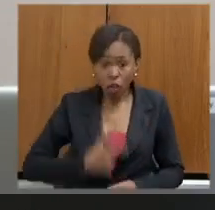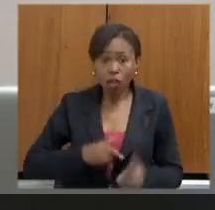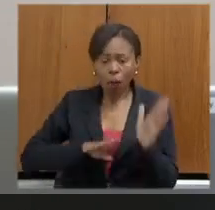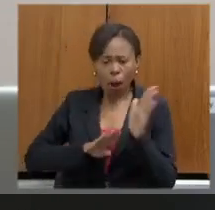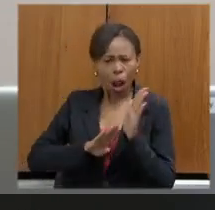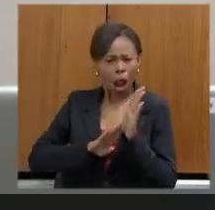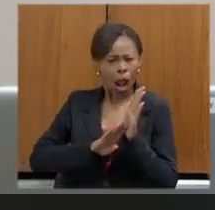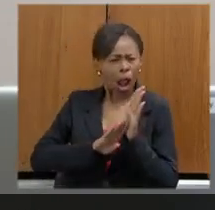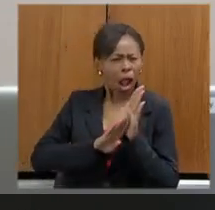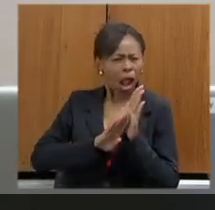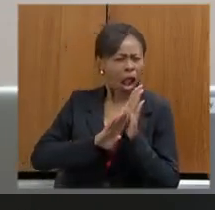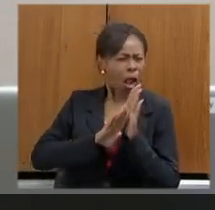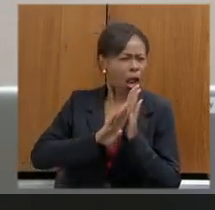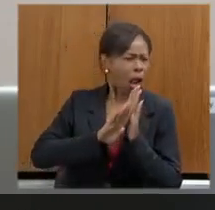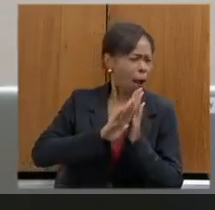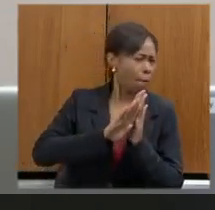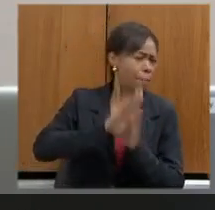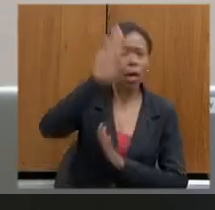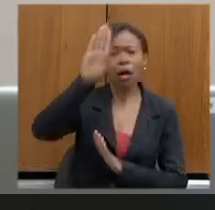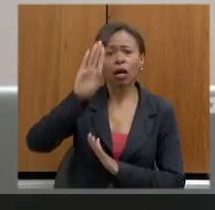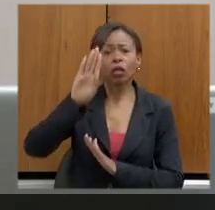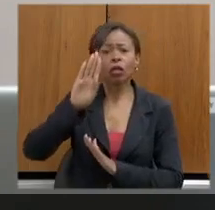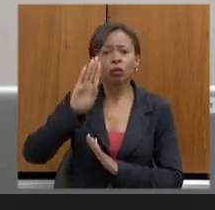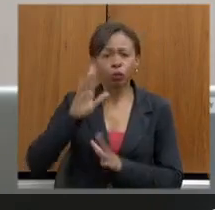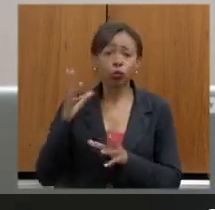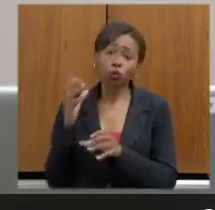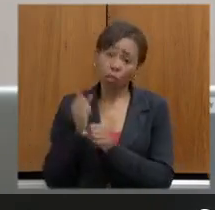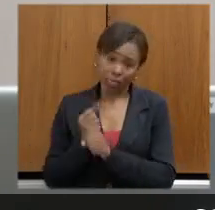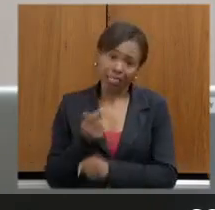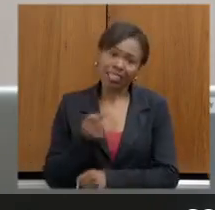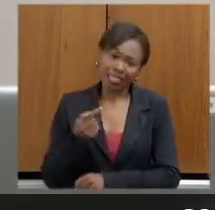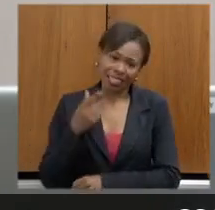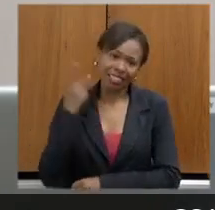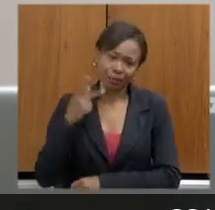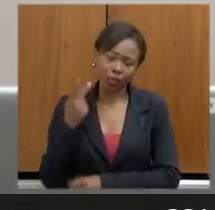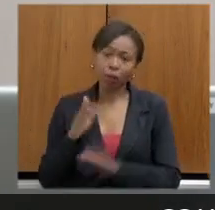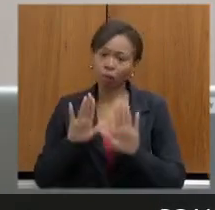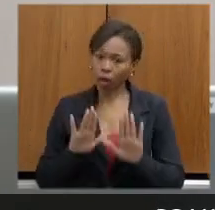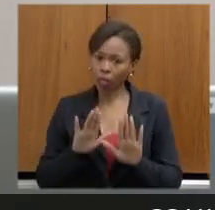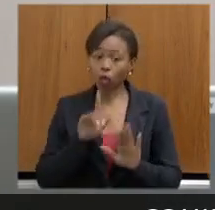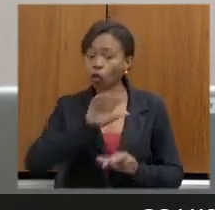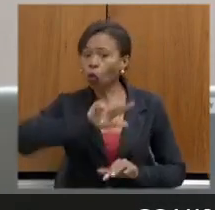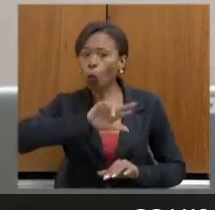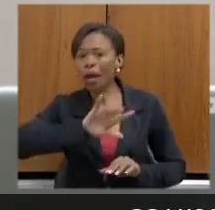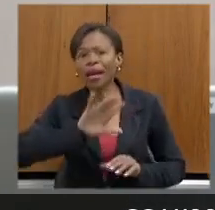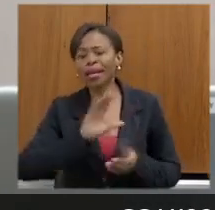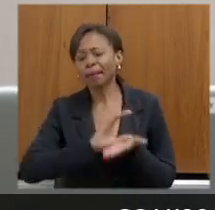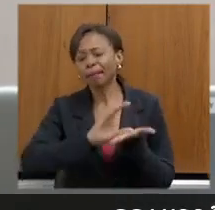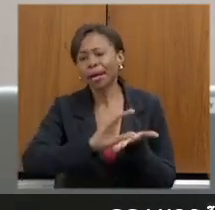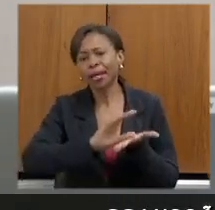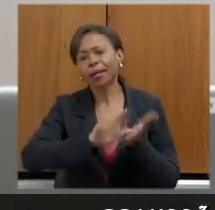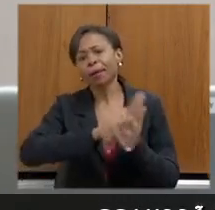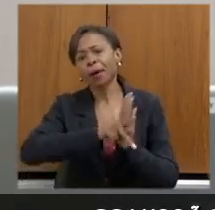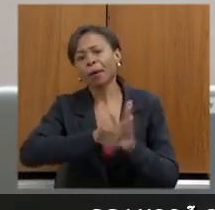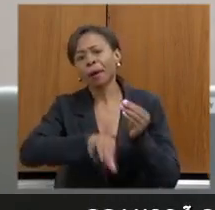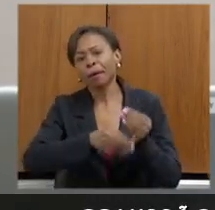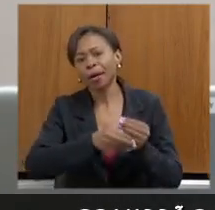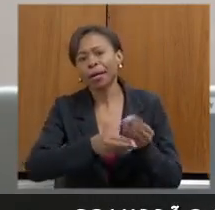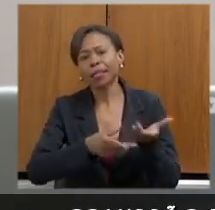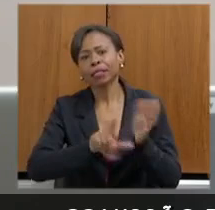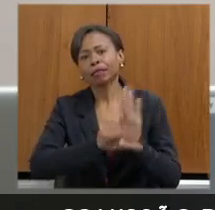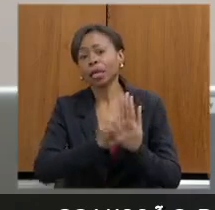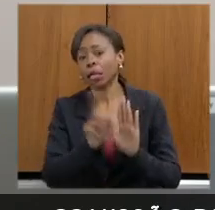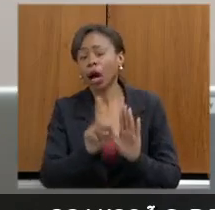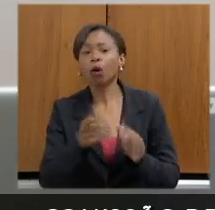dos 77 parlamentares então é não é de emenda quando a gente fala investimento não é recurso da vale